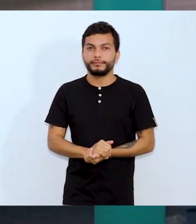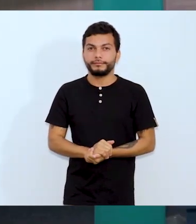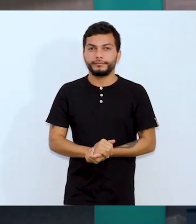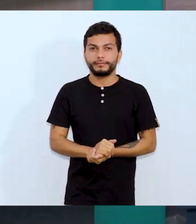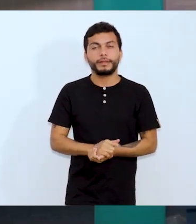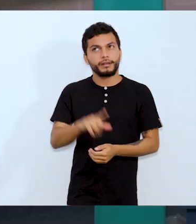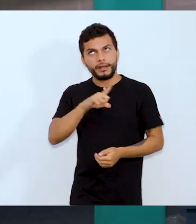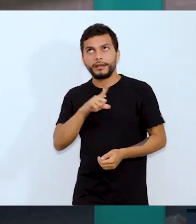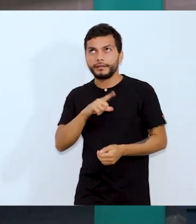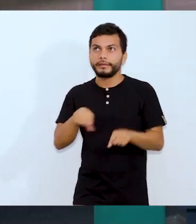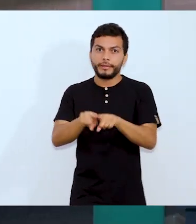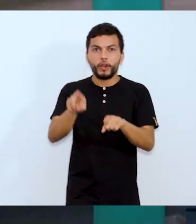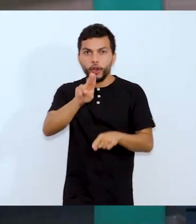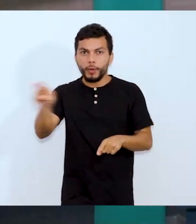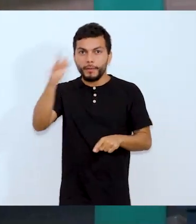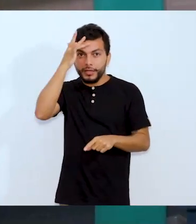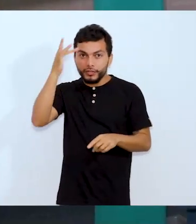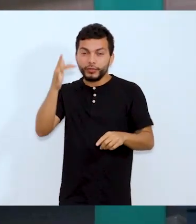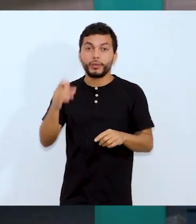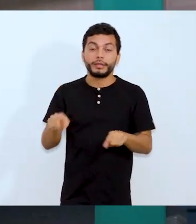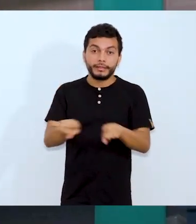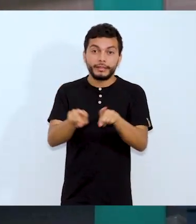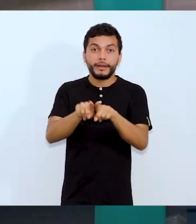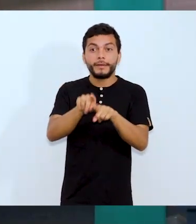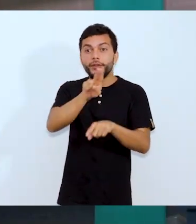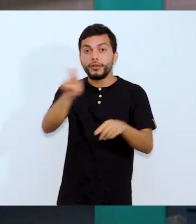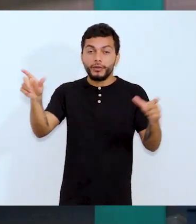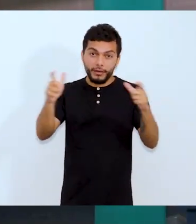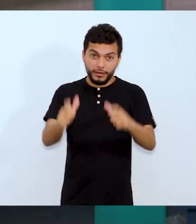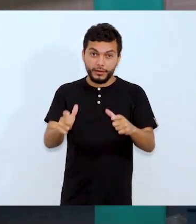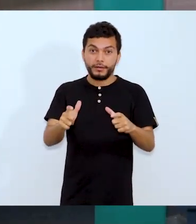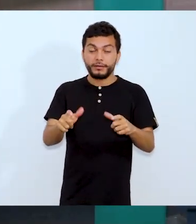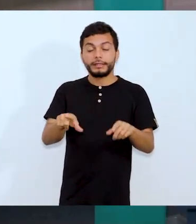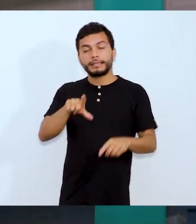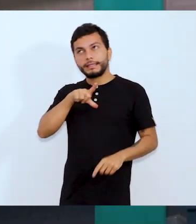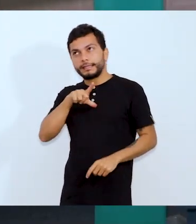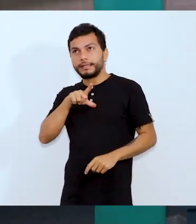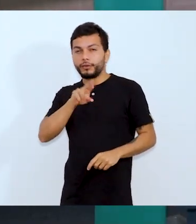como o nome de pessoas e o nome de lugar. Temos aqui o autor que está